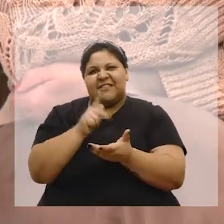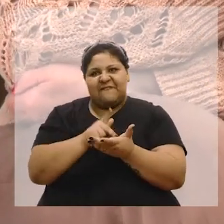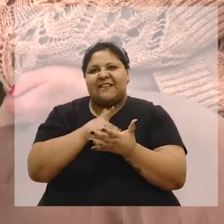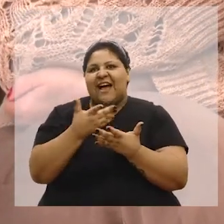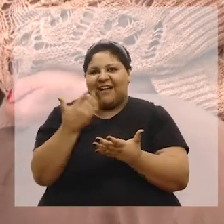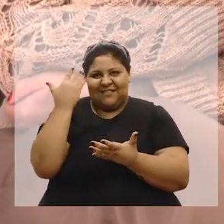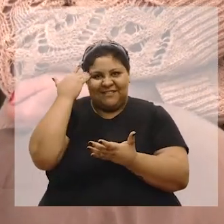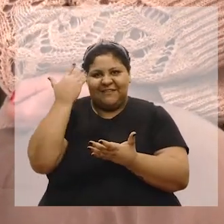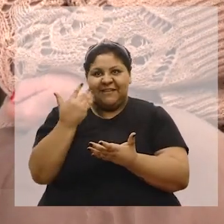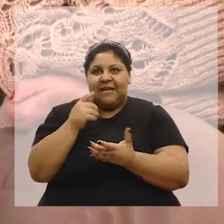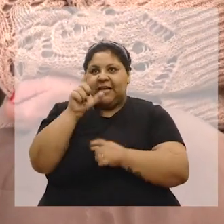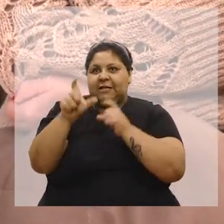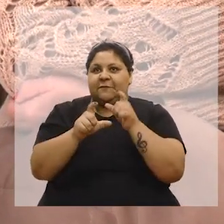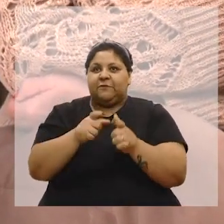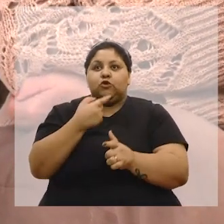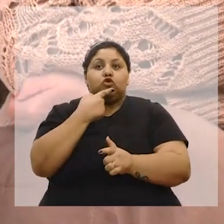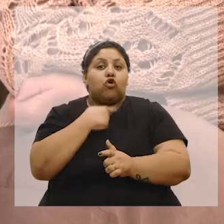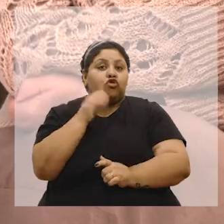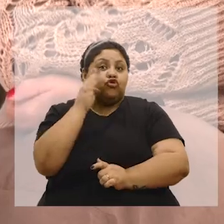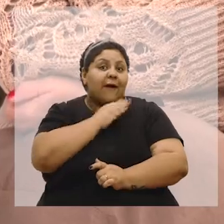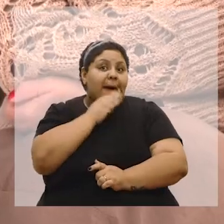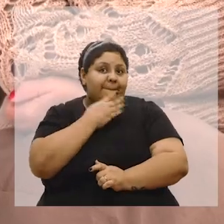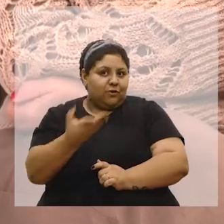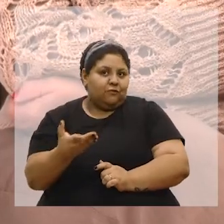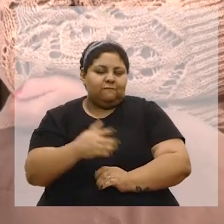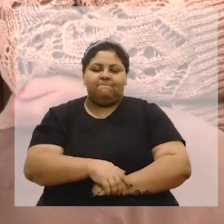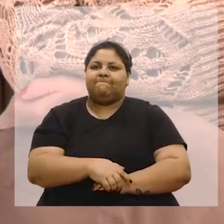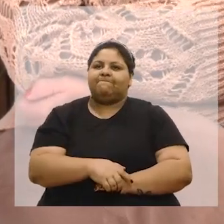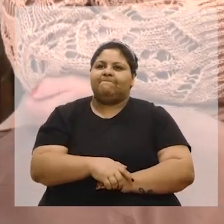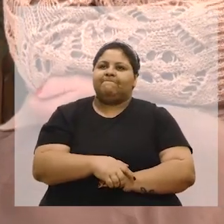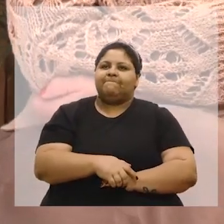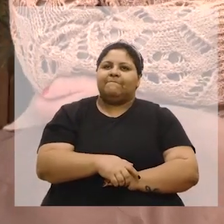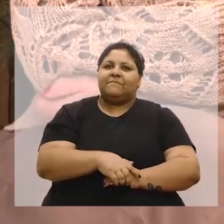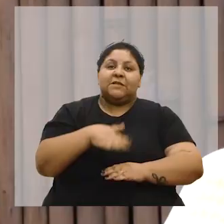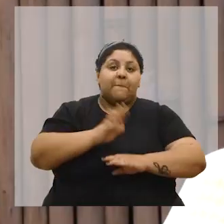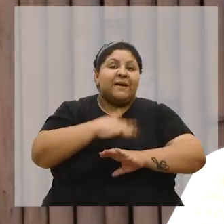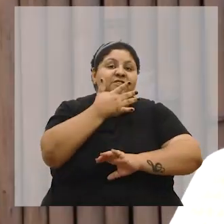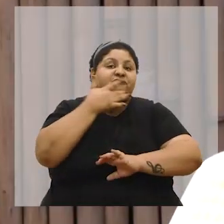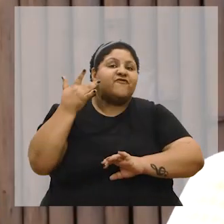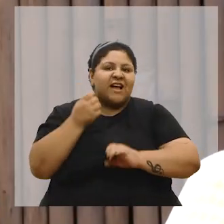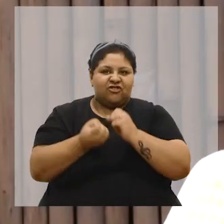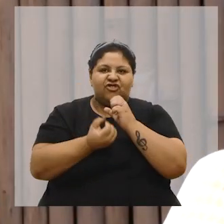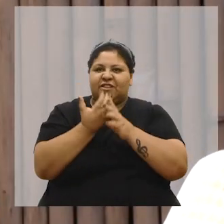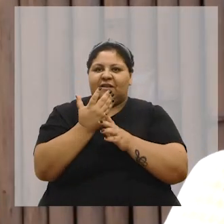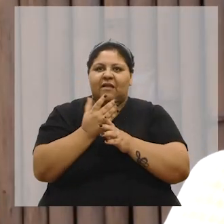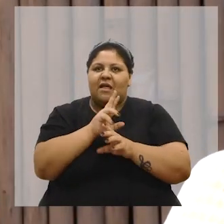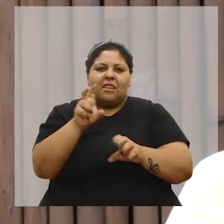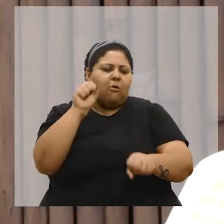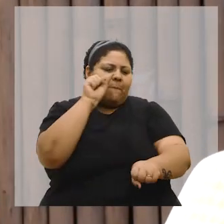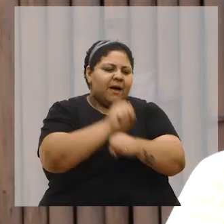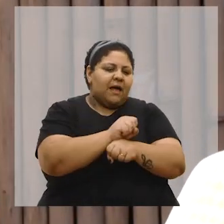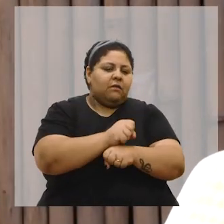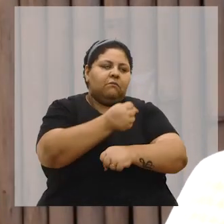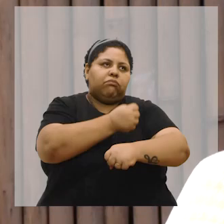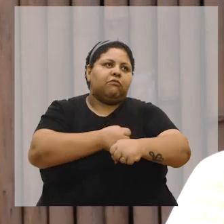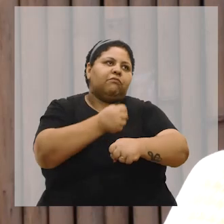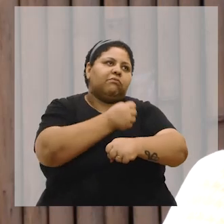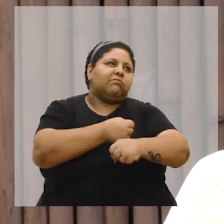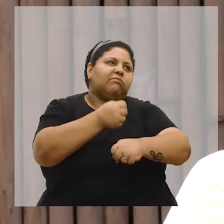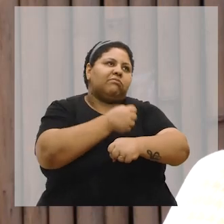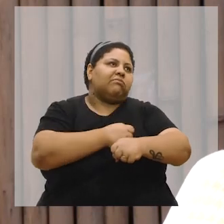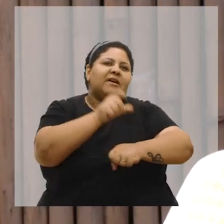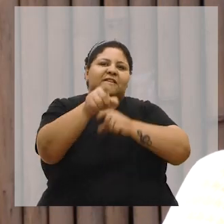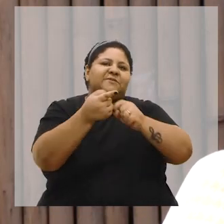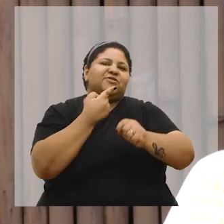né? Exatamente. E as pessoas gostam de coisa rápida. Eu percebo isso. Imediata, assim, mais fácil de fazer. Não ficam lá cozinhando muito